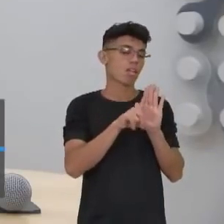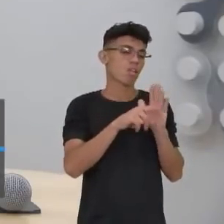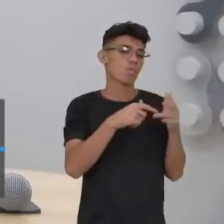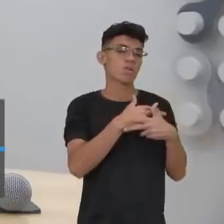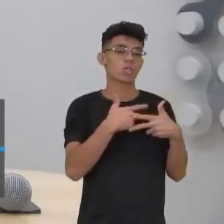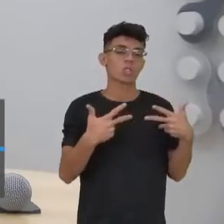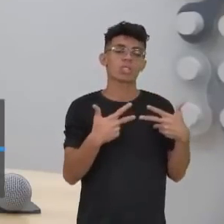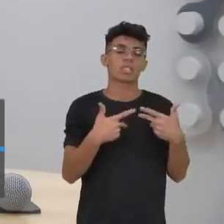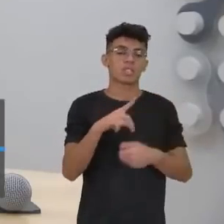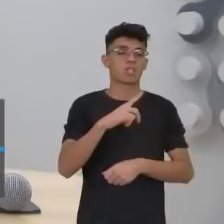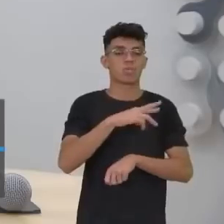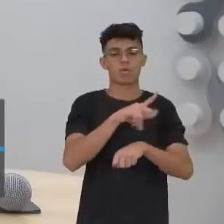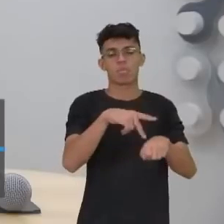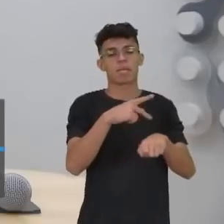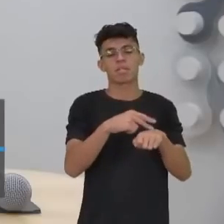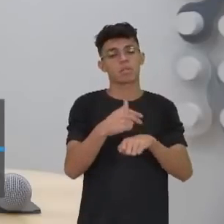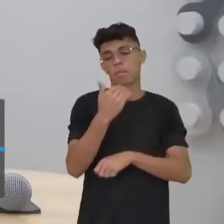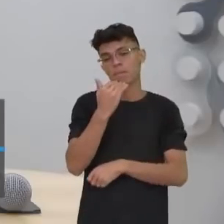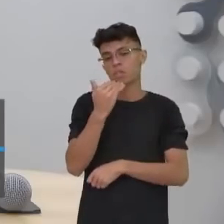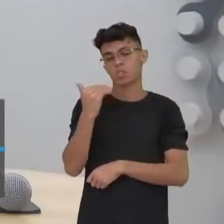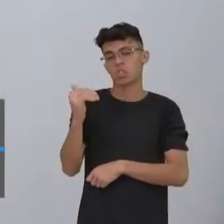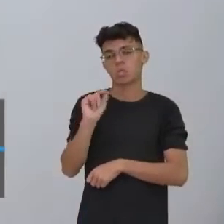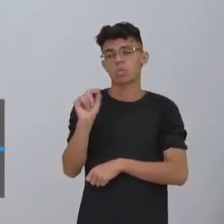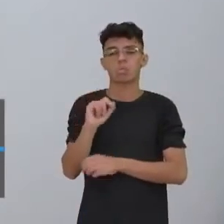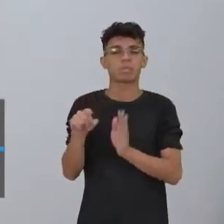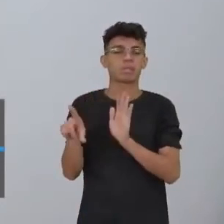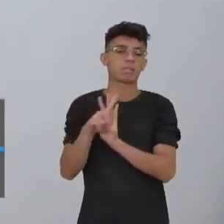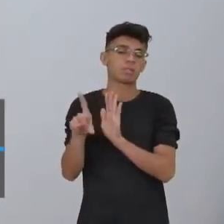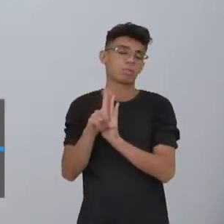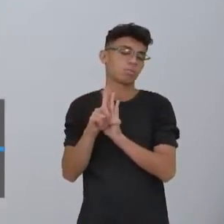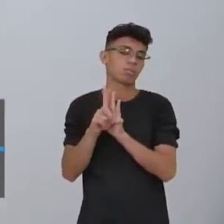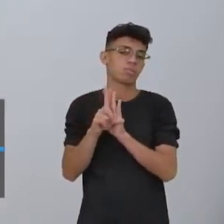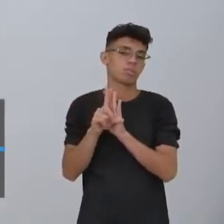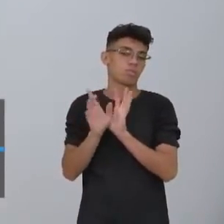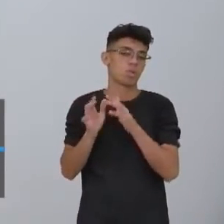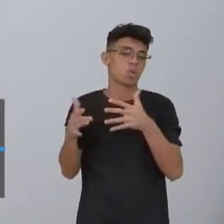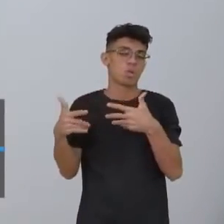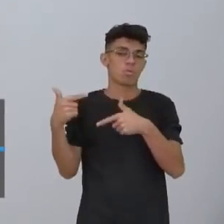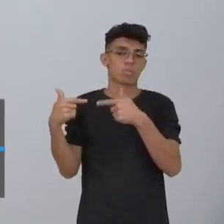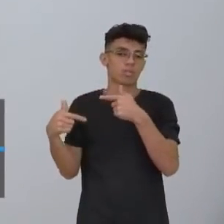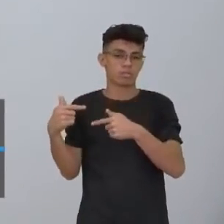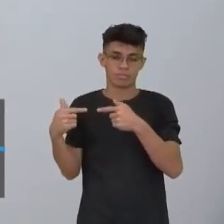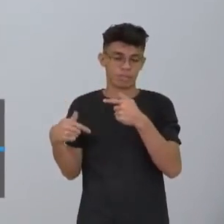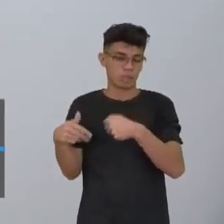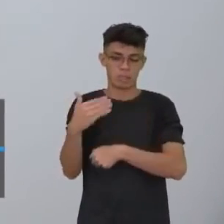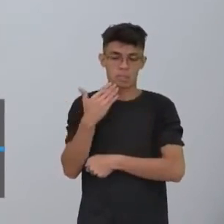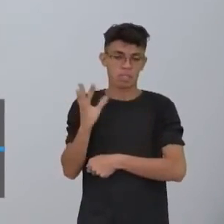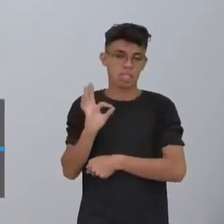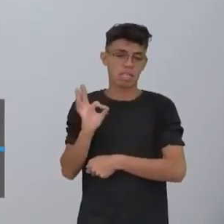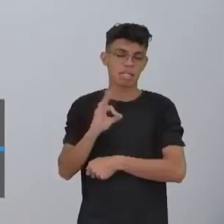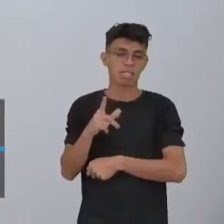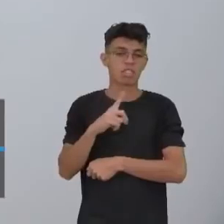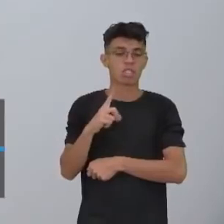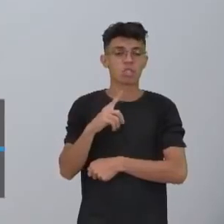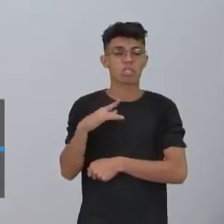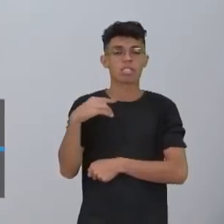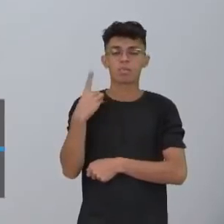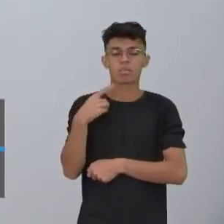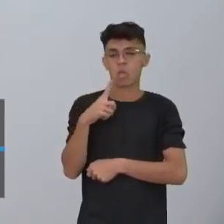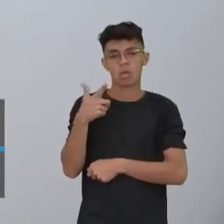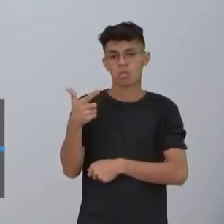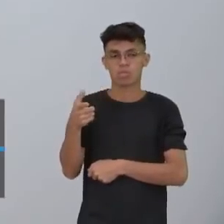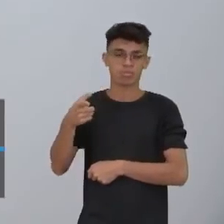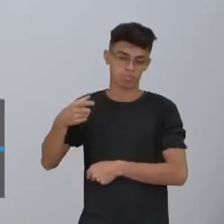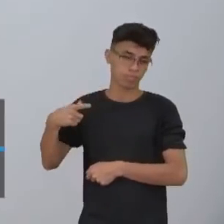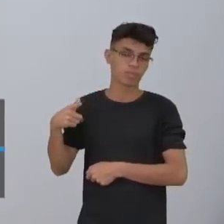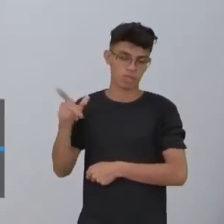um legislativo, ou seja, um órgão, né, político, né, formado aí por deputados. Não tinha isso,